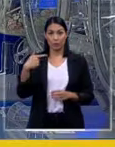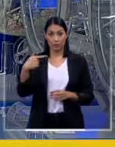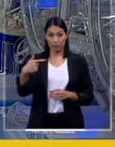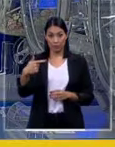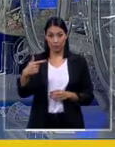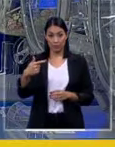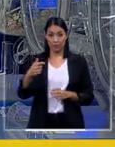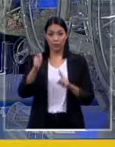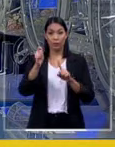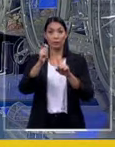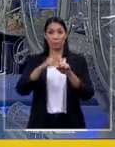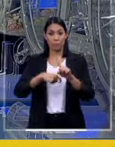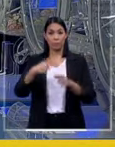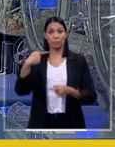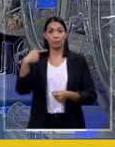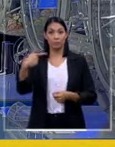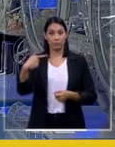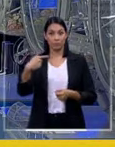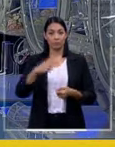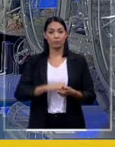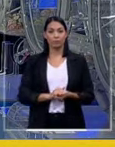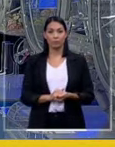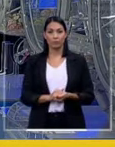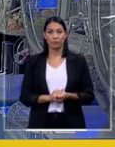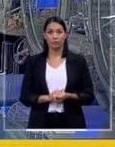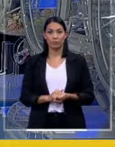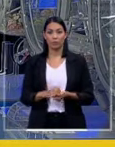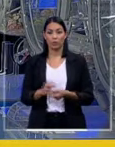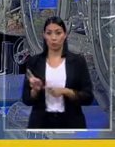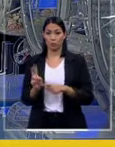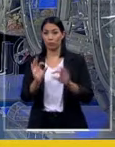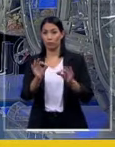no mês da sorte? Sim.